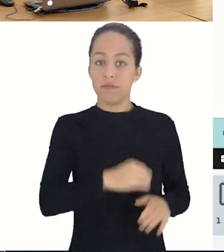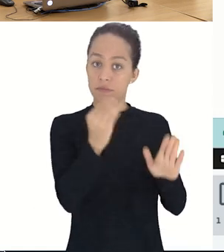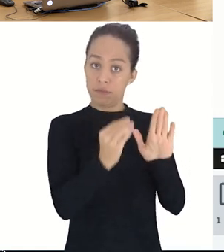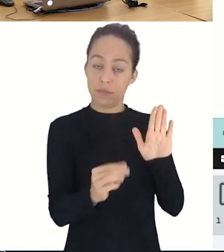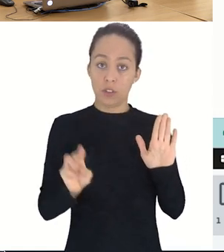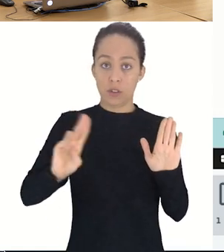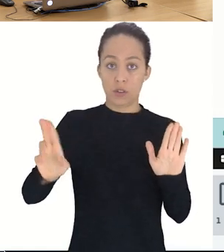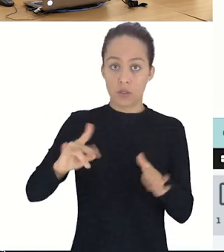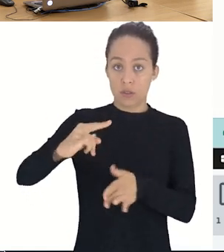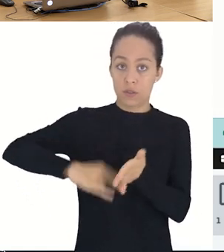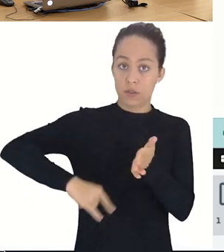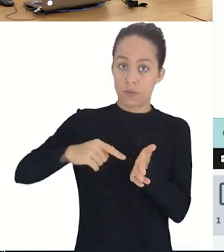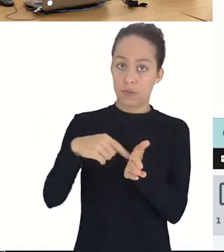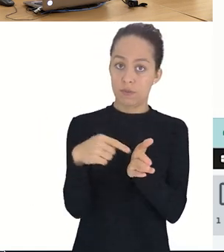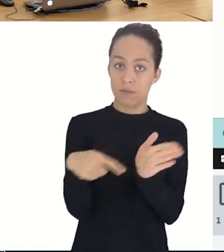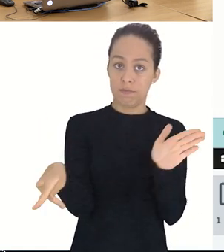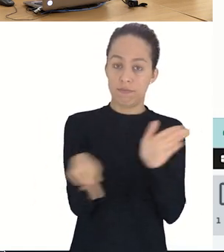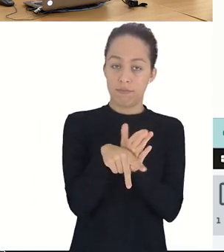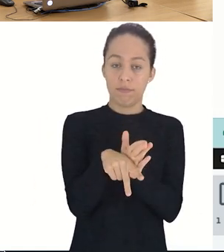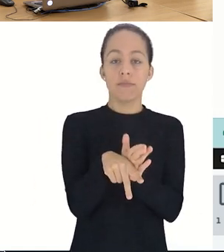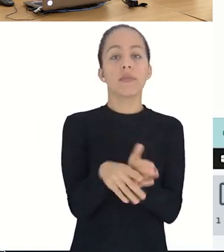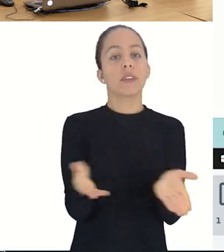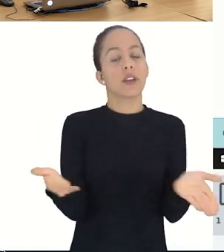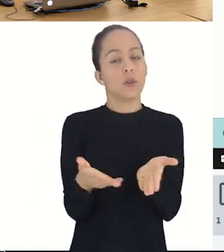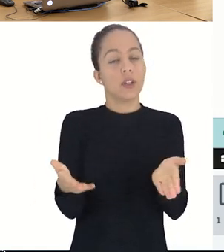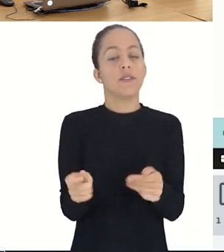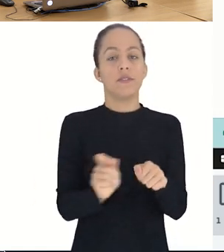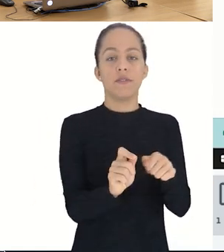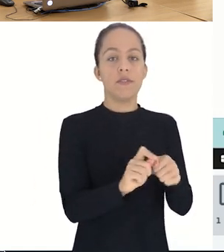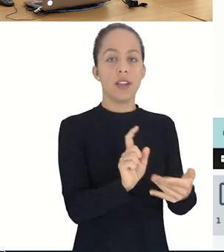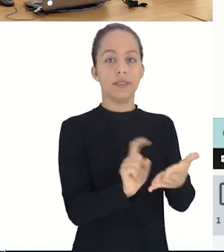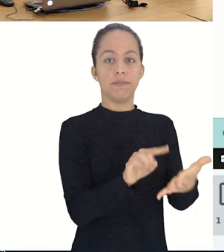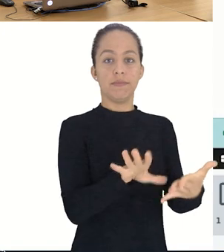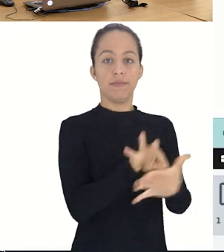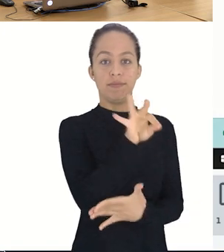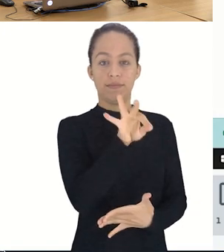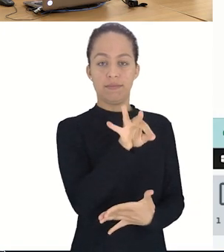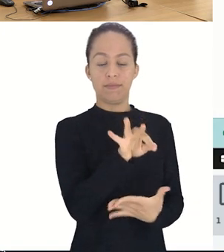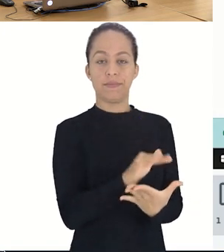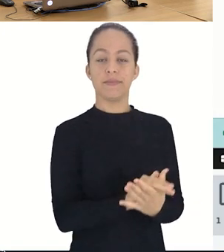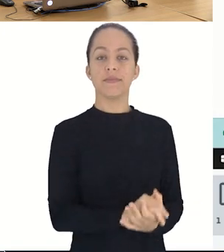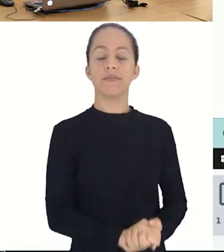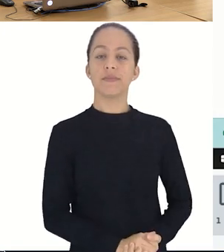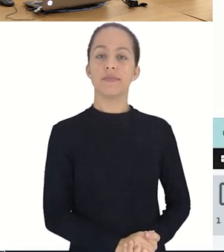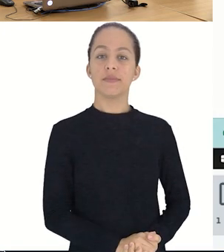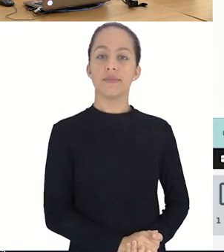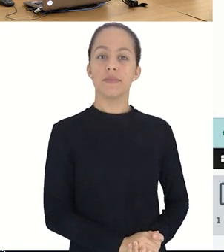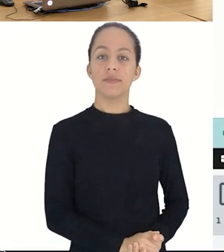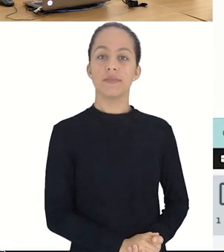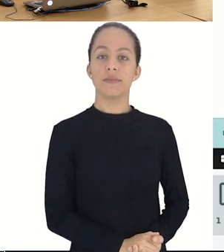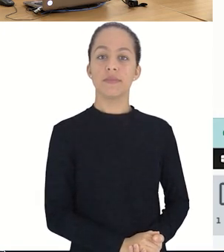Trocando o nome do arquivo. E agora proceder com o sorteio.